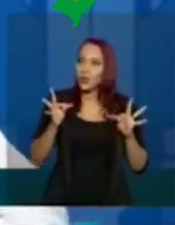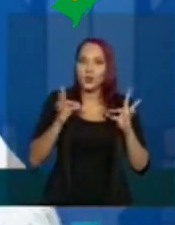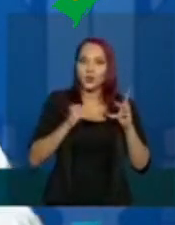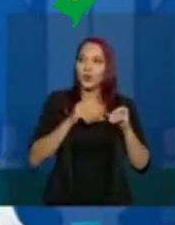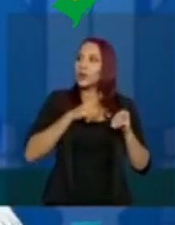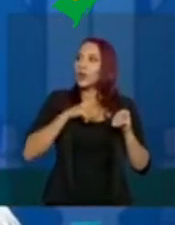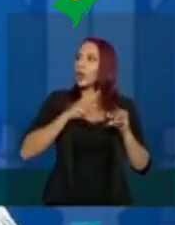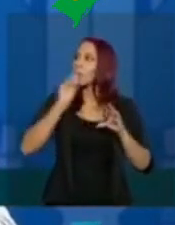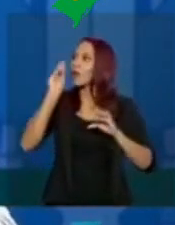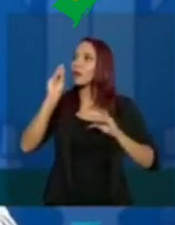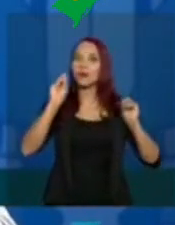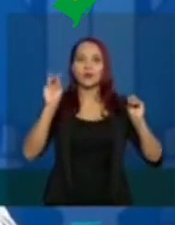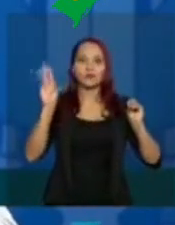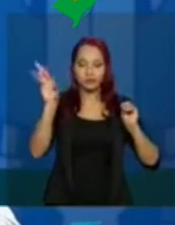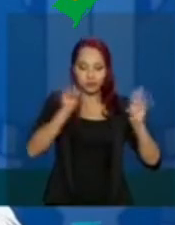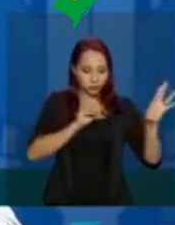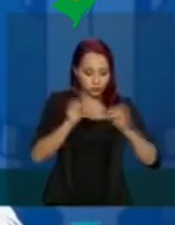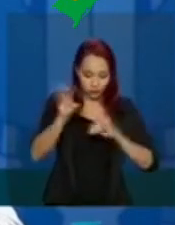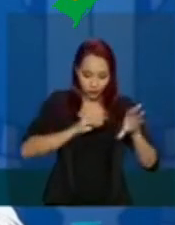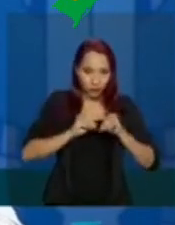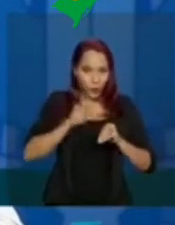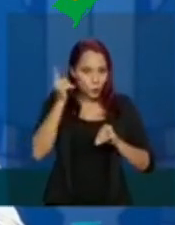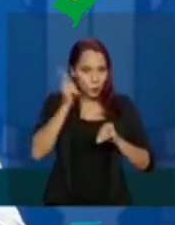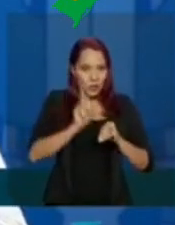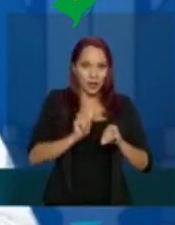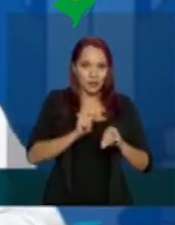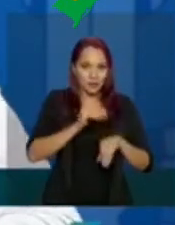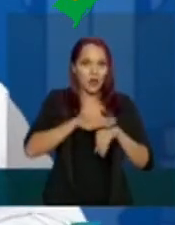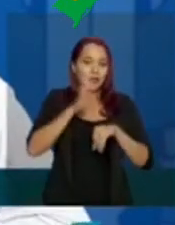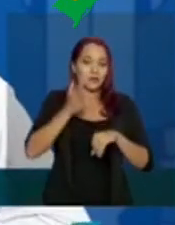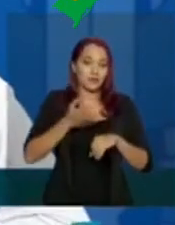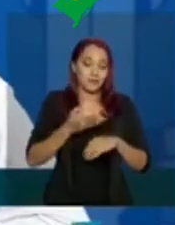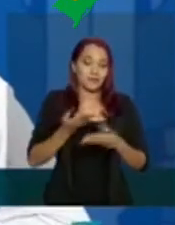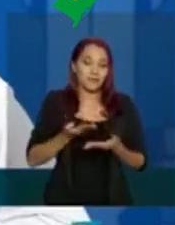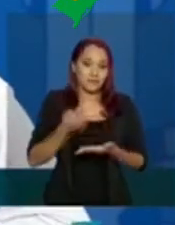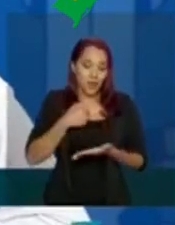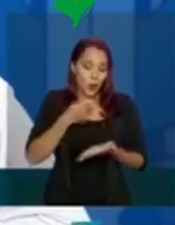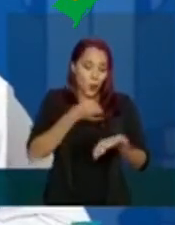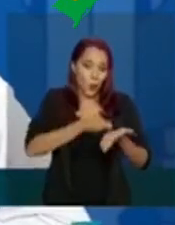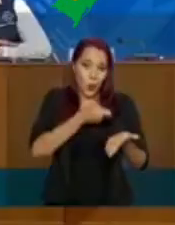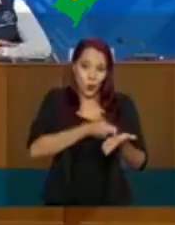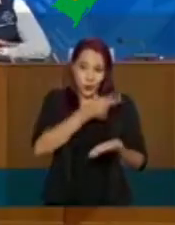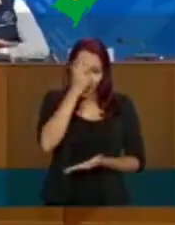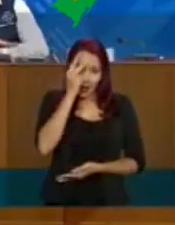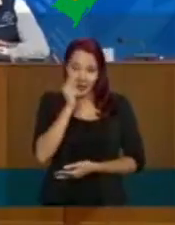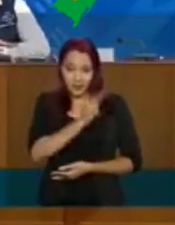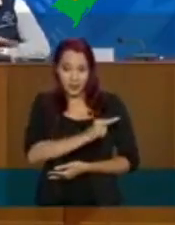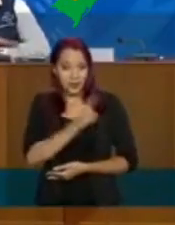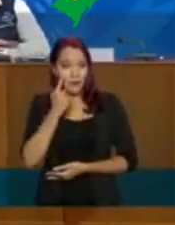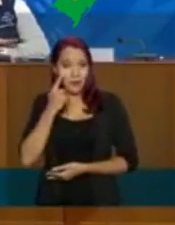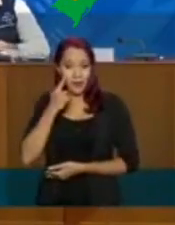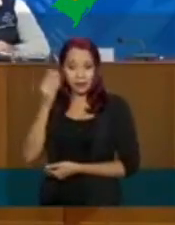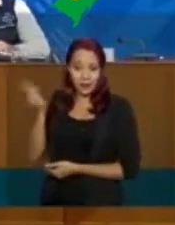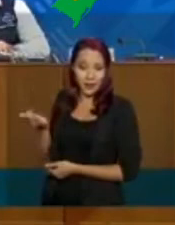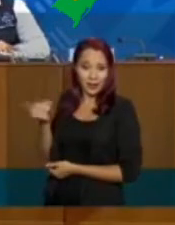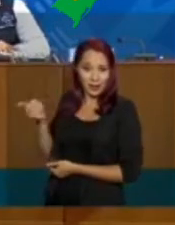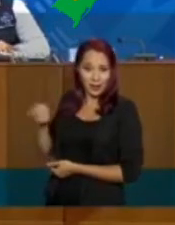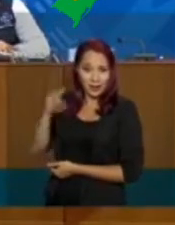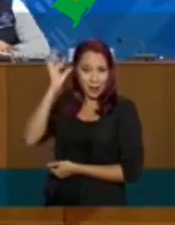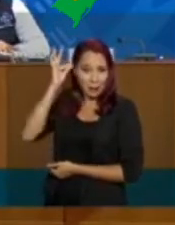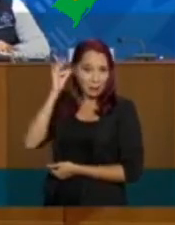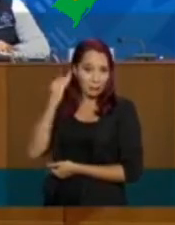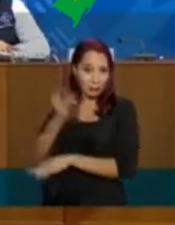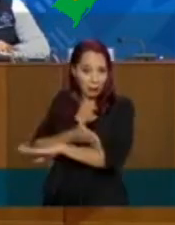gente tem para tentar fazer uma coisa articulada. A gente gostaria, eu cobro, metade desses cabelos branco novo do Wanderson